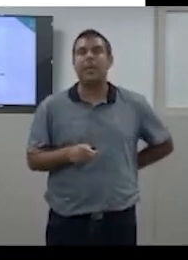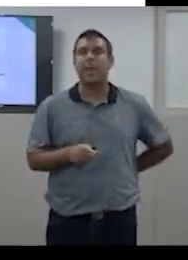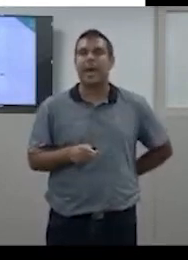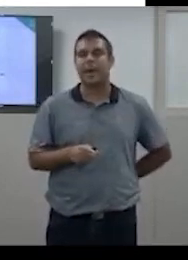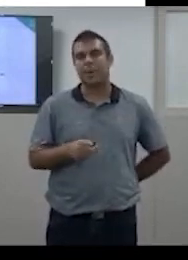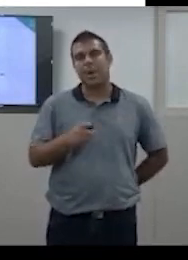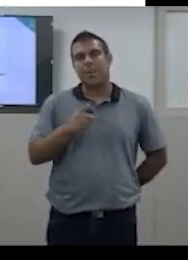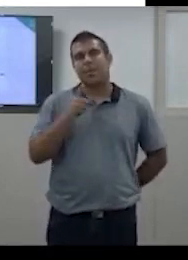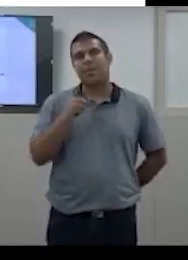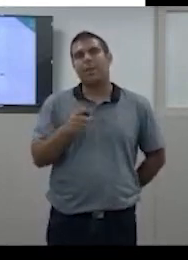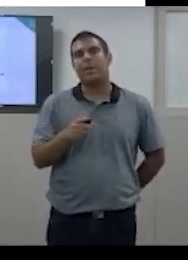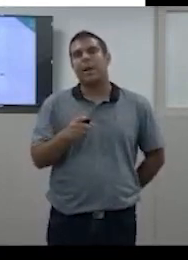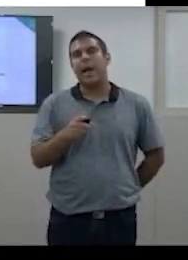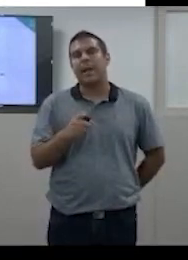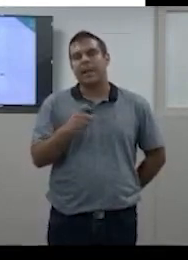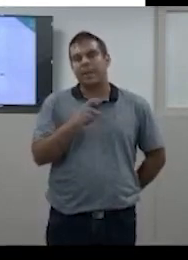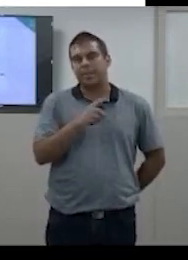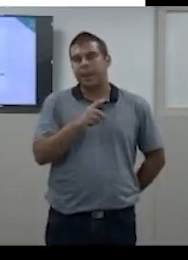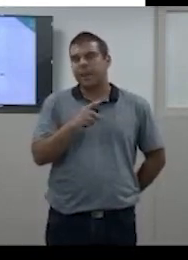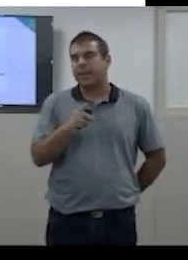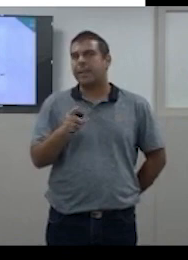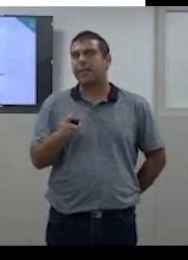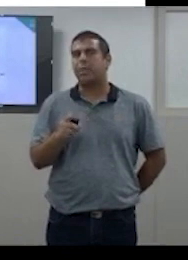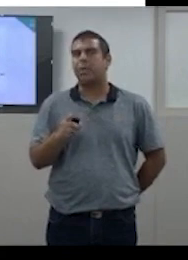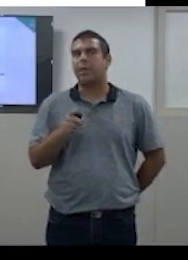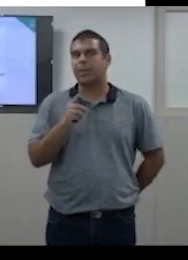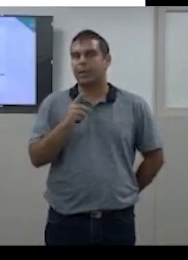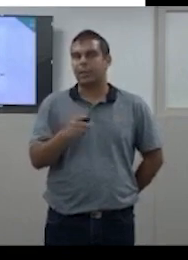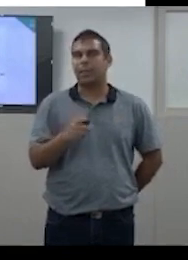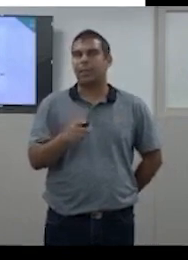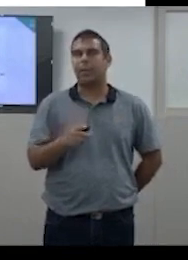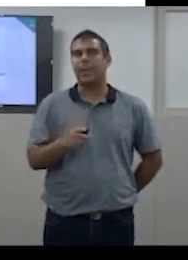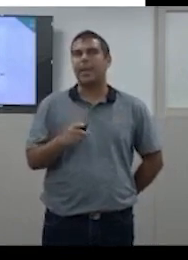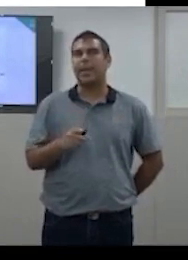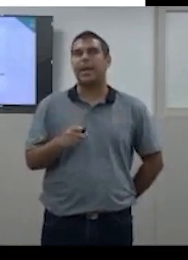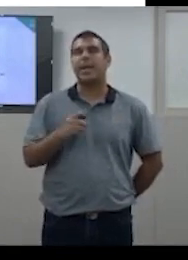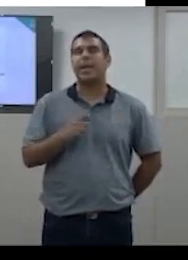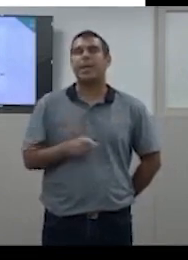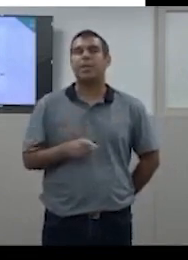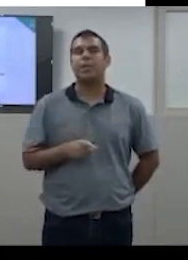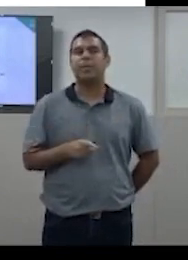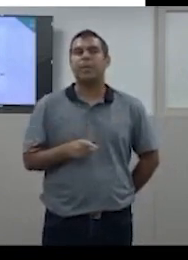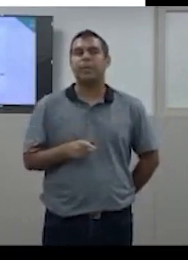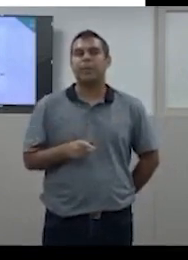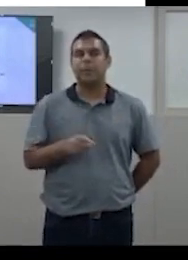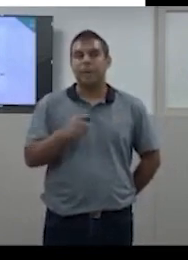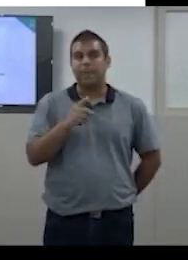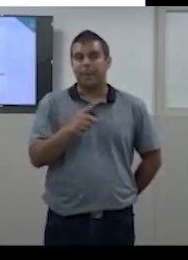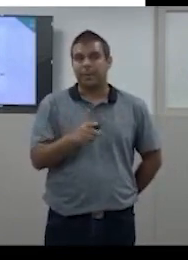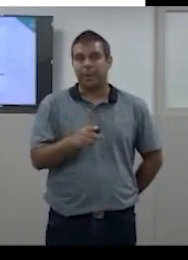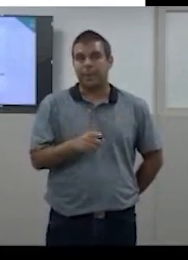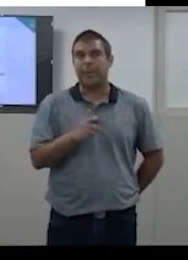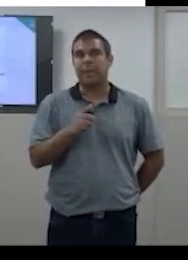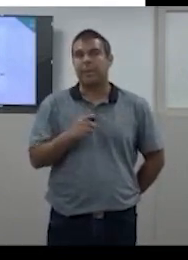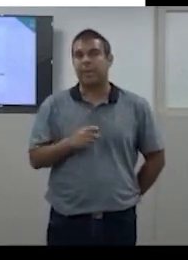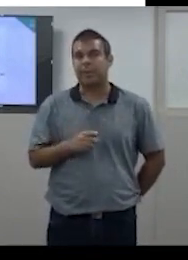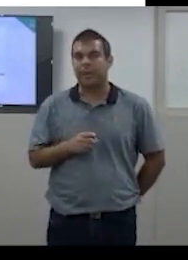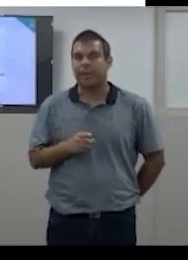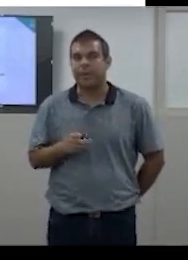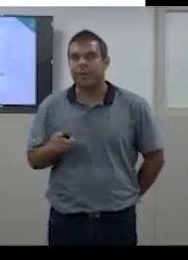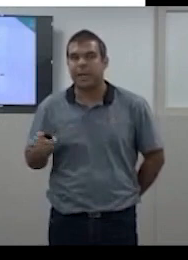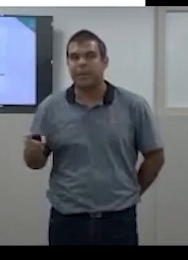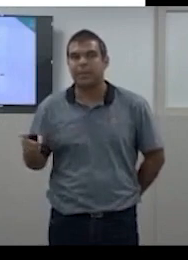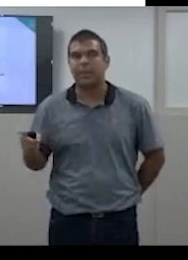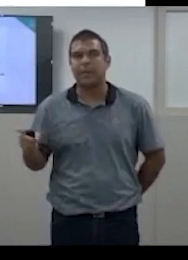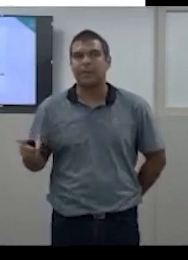Por que eu sei que é a água? Porque olha ali, ó, aquela parte ali que está ocorrendo ali no ponto B, galera, é o que a gente chama de fusão. Percebam, a